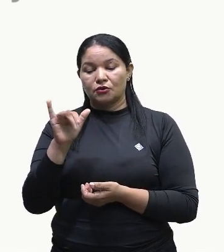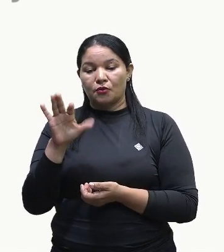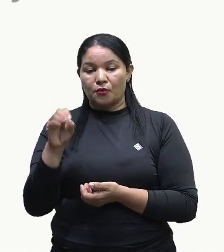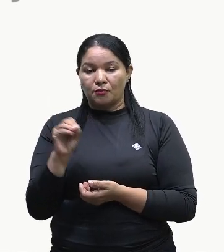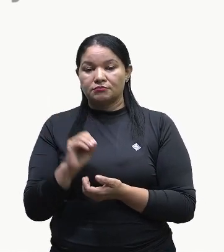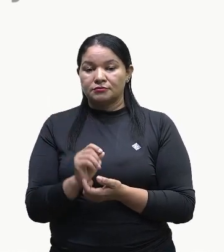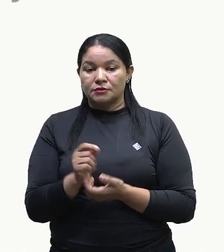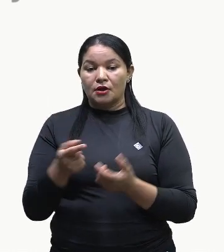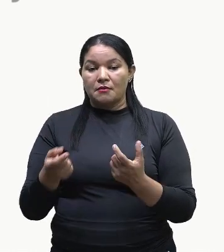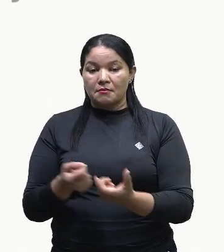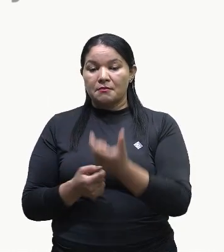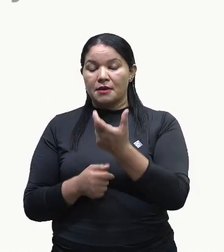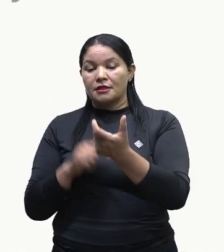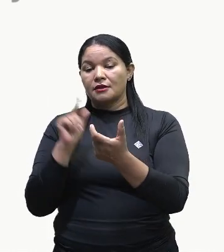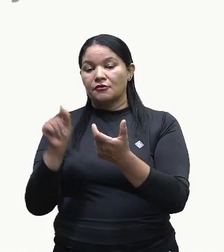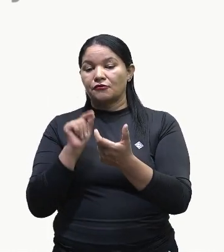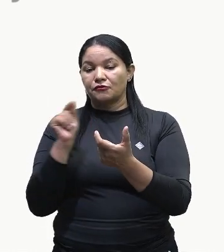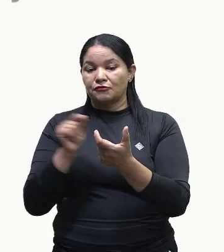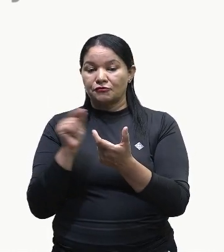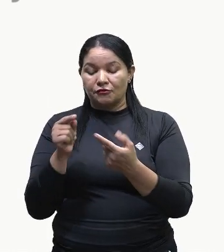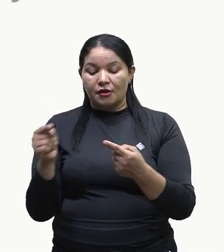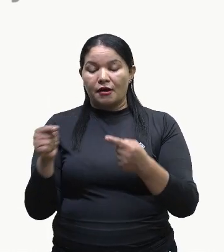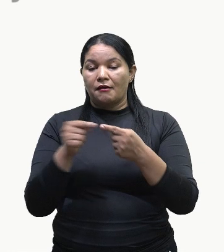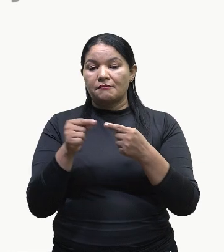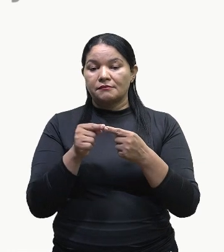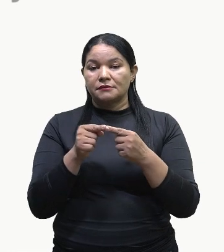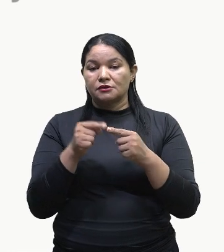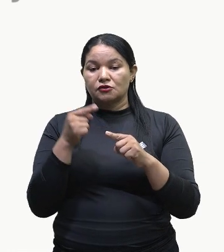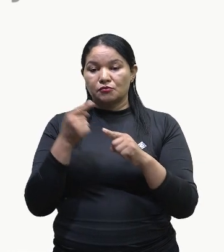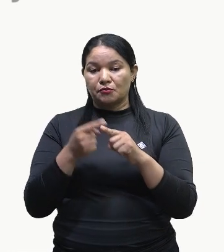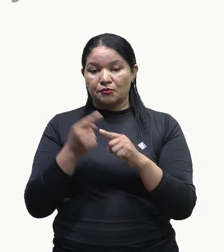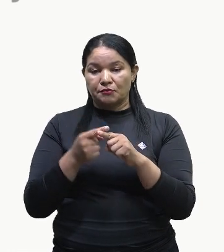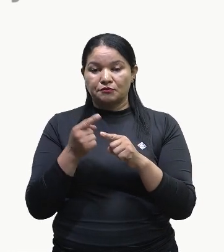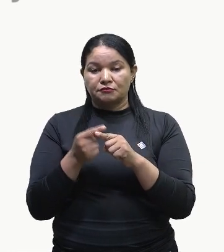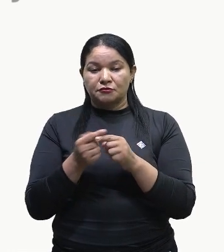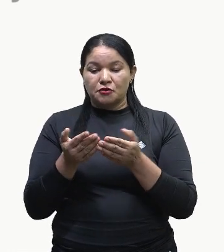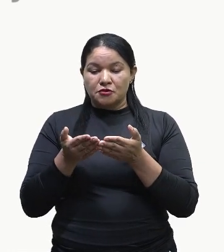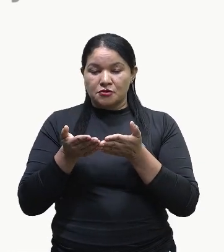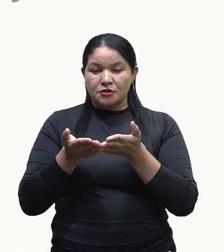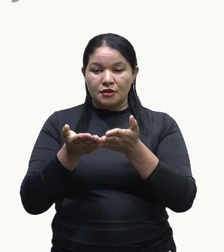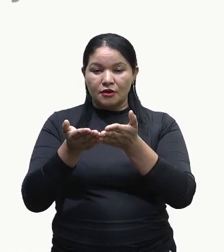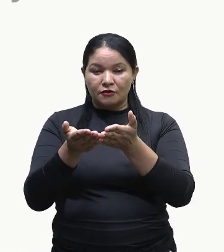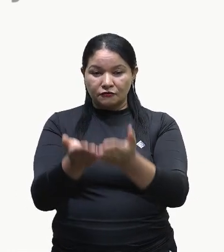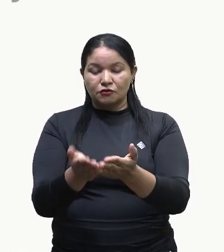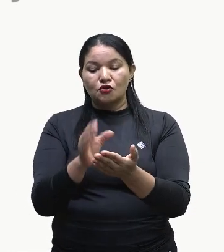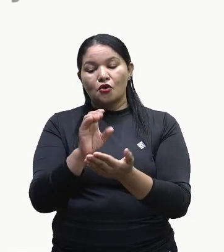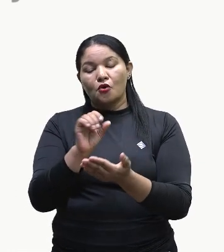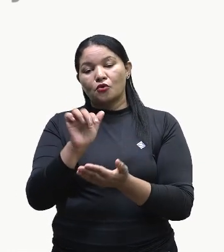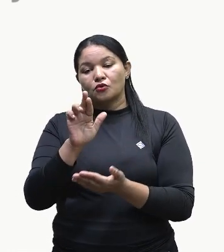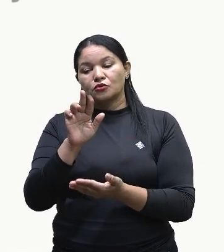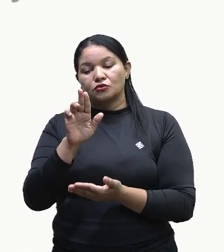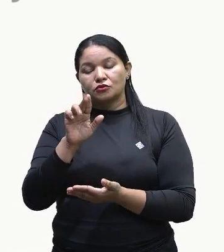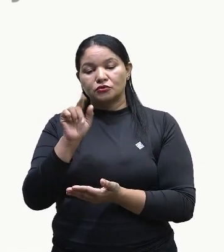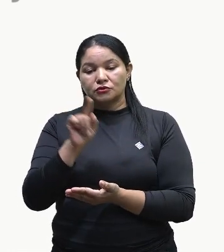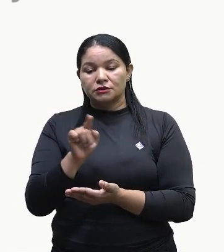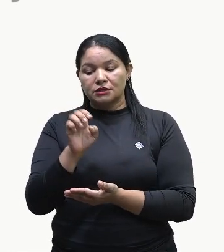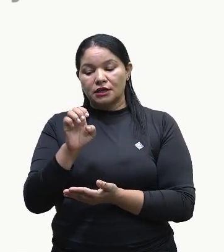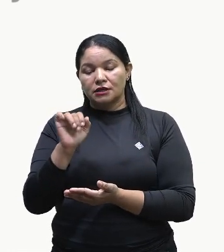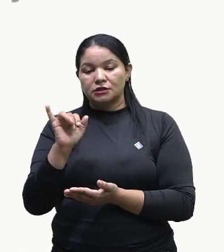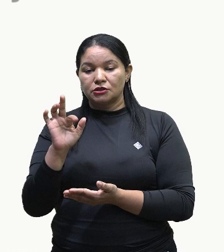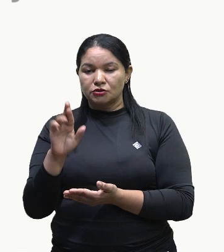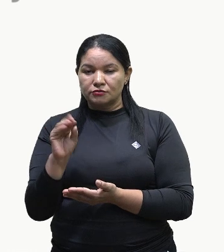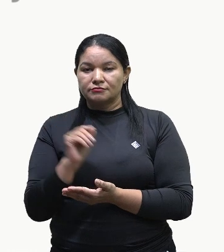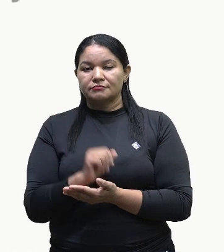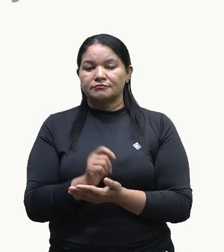nome transatlântico, muito comum, por exemplo, a navios de cruzeiro, né? Mas ali a origem